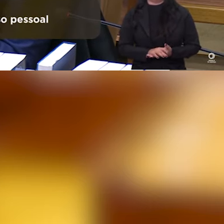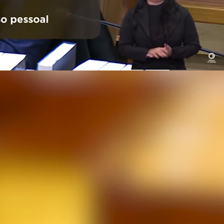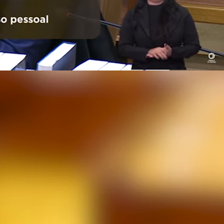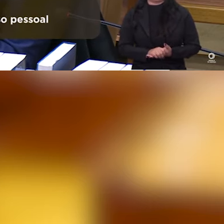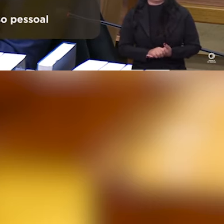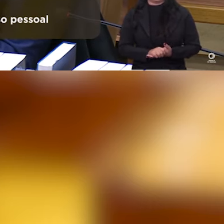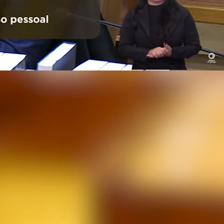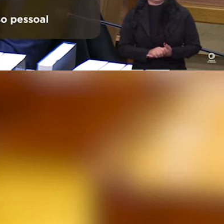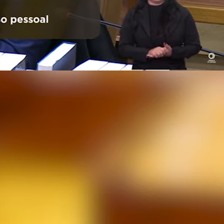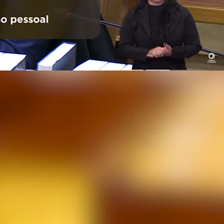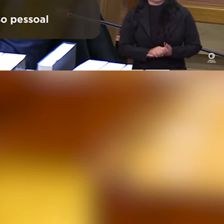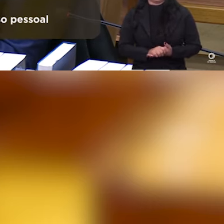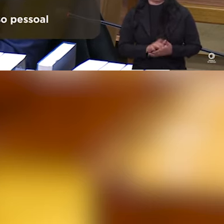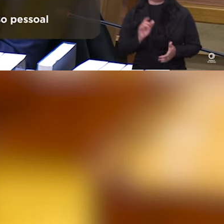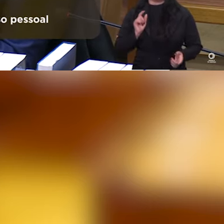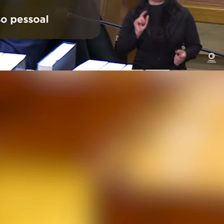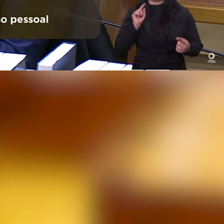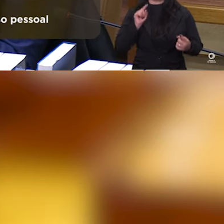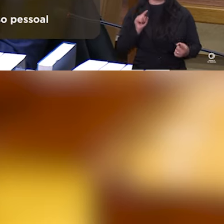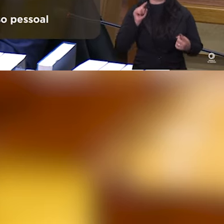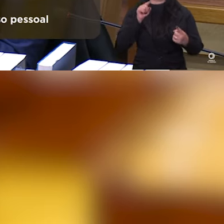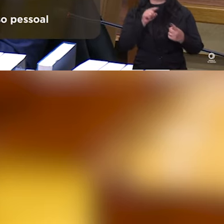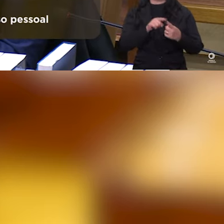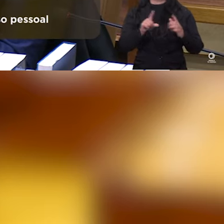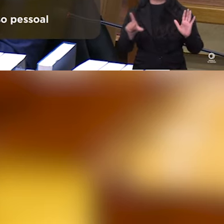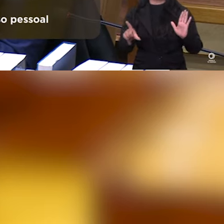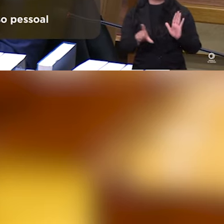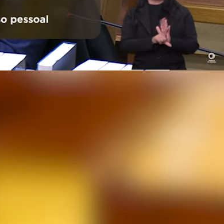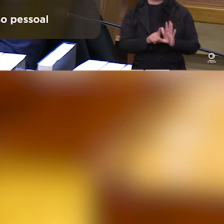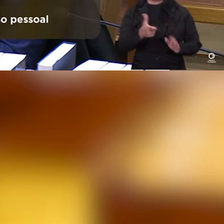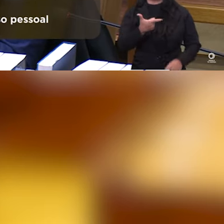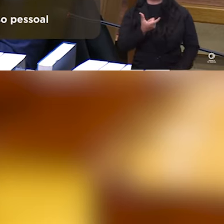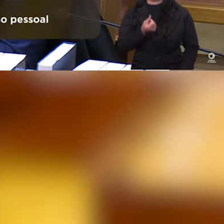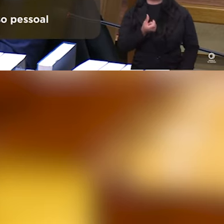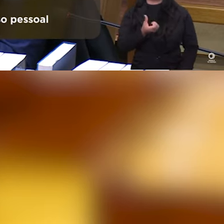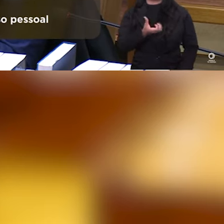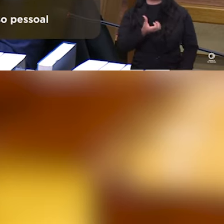o objetivo da lei de 2006.